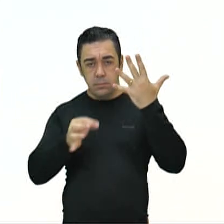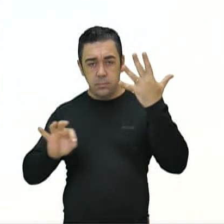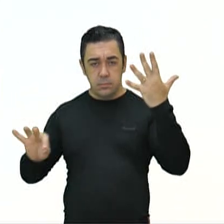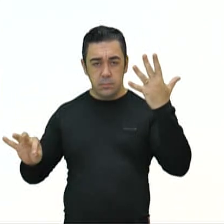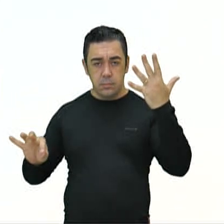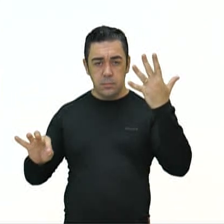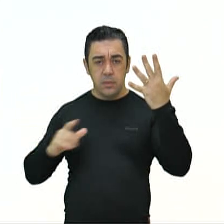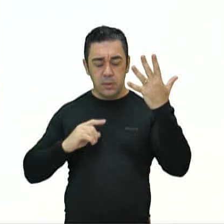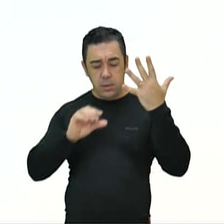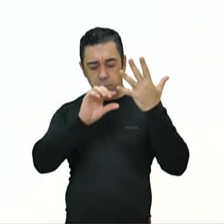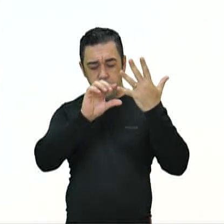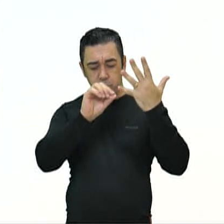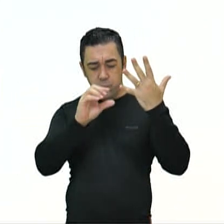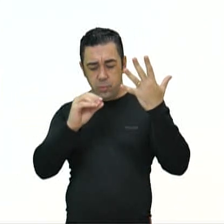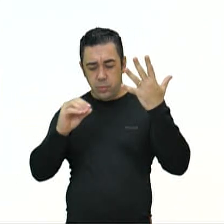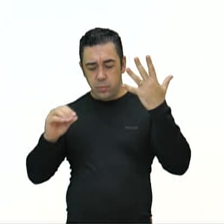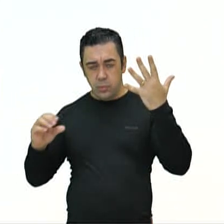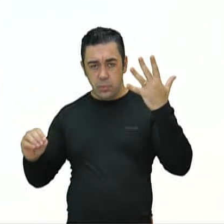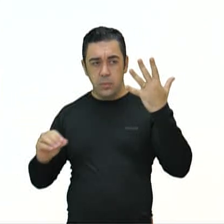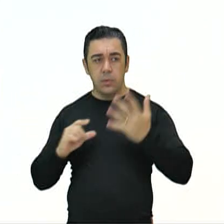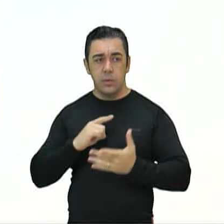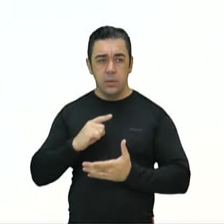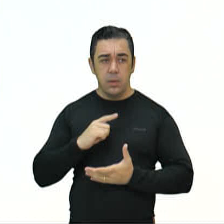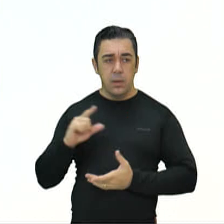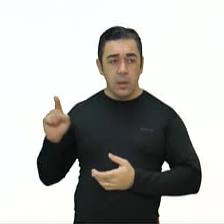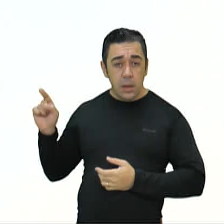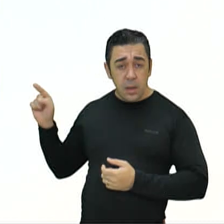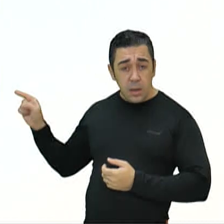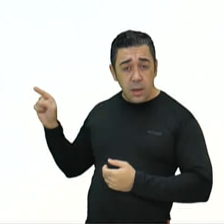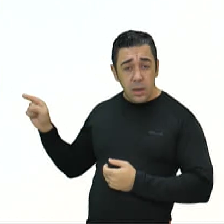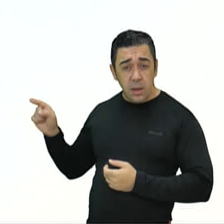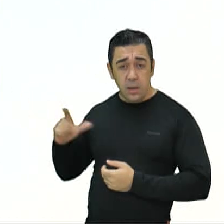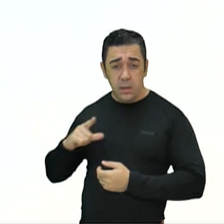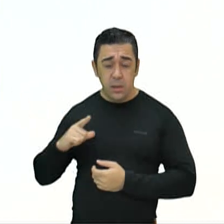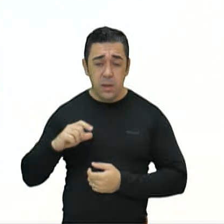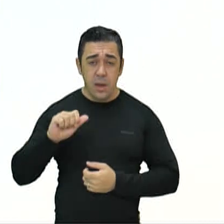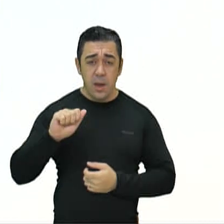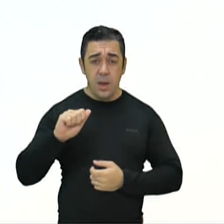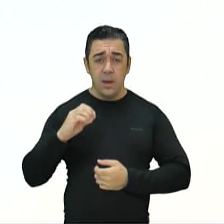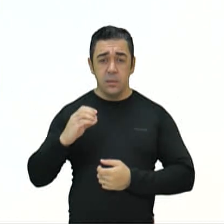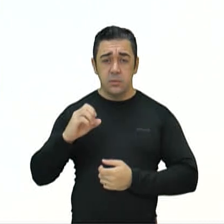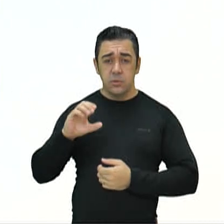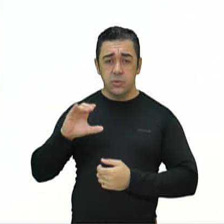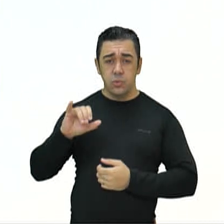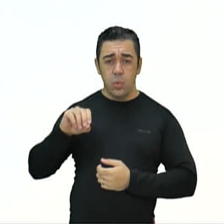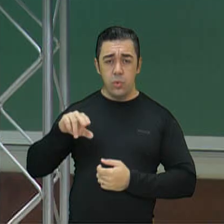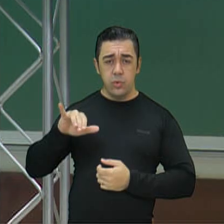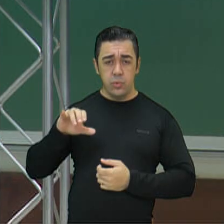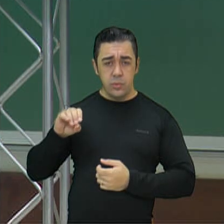de axônios e dendritos. Aqui, nesses axônios, é que acontece